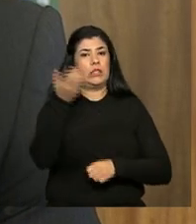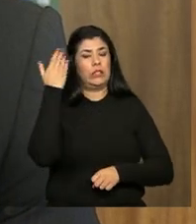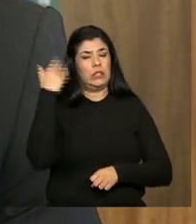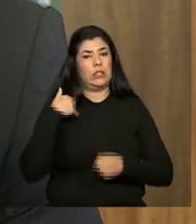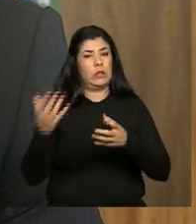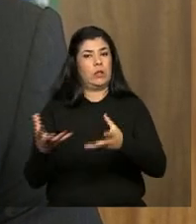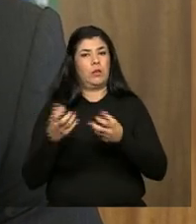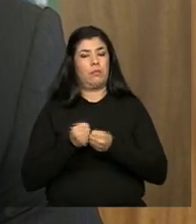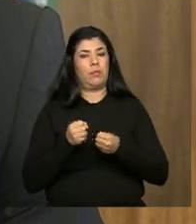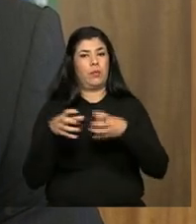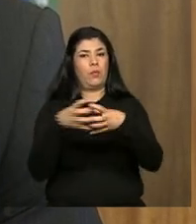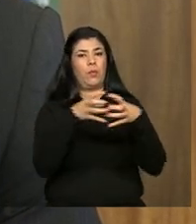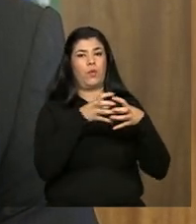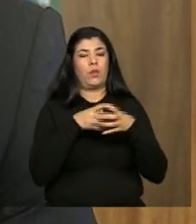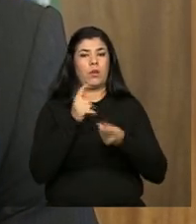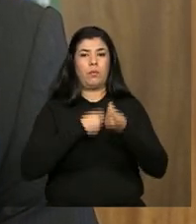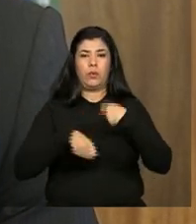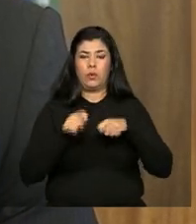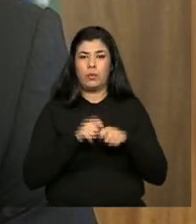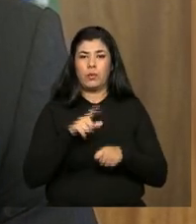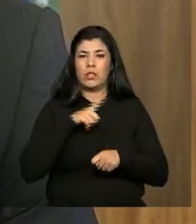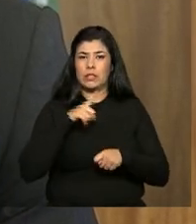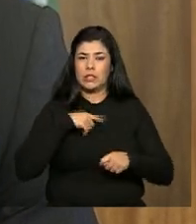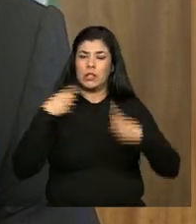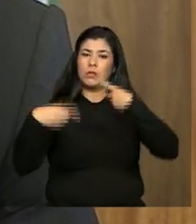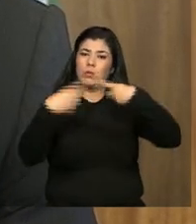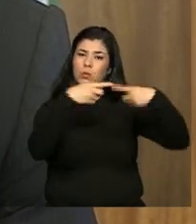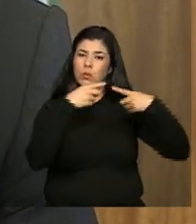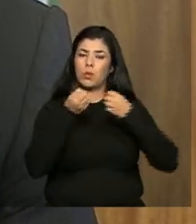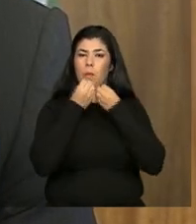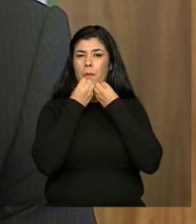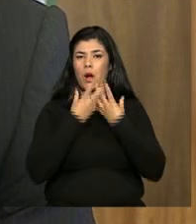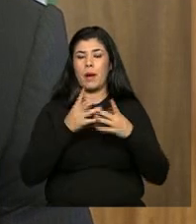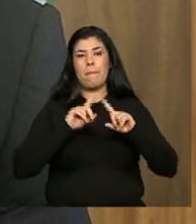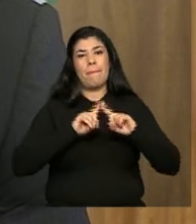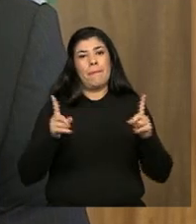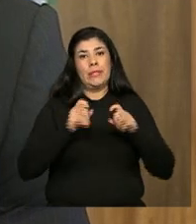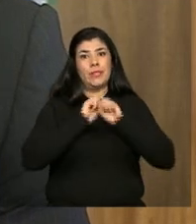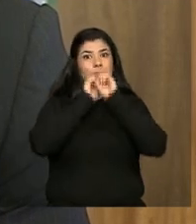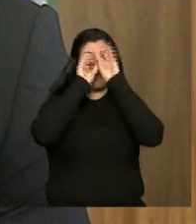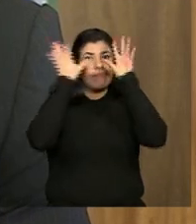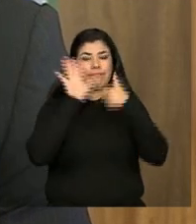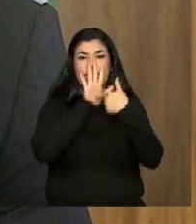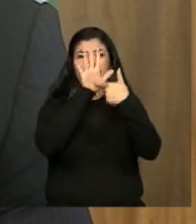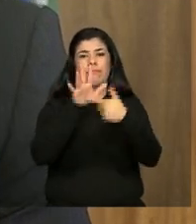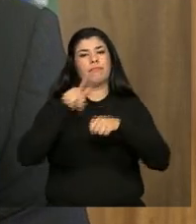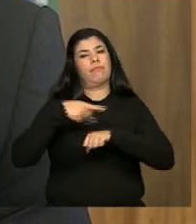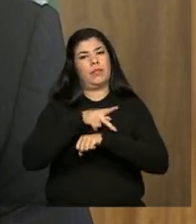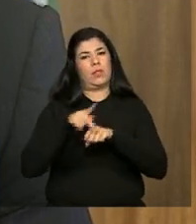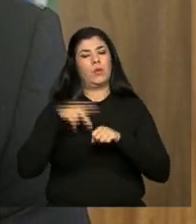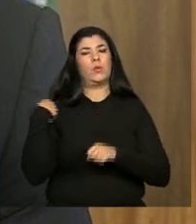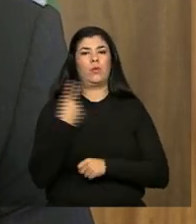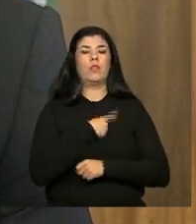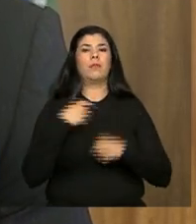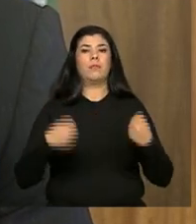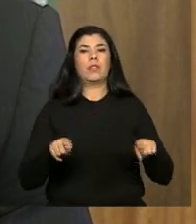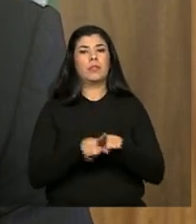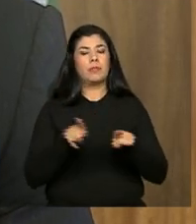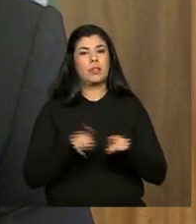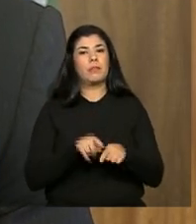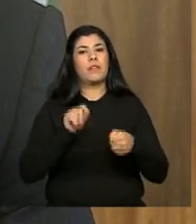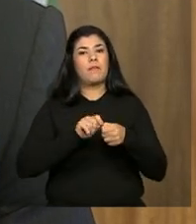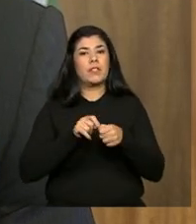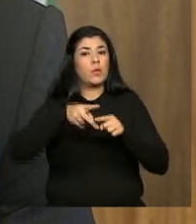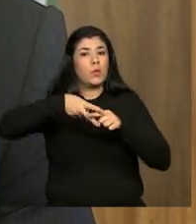uma das agências Standard curso foi muito boa discussão mas é evidente para todo mundo para o país e nós precisamos fazer